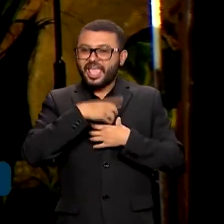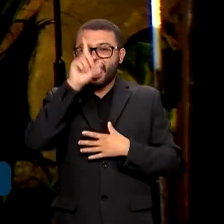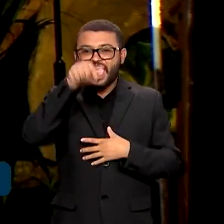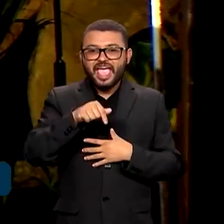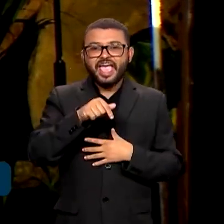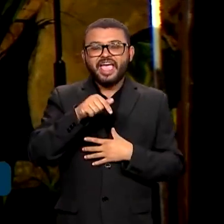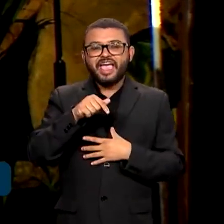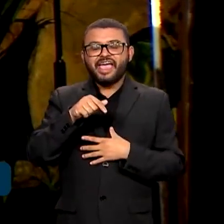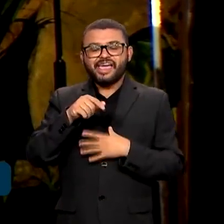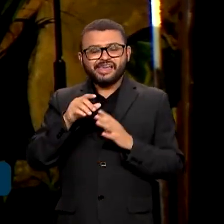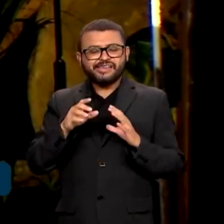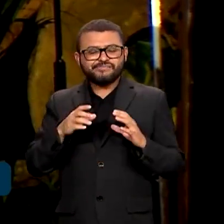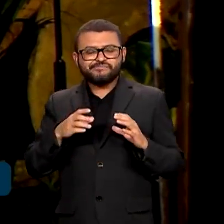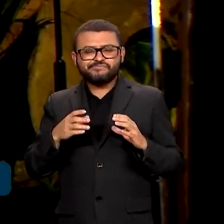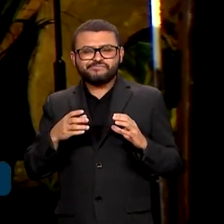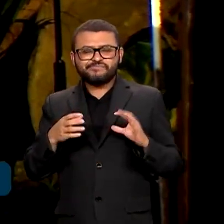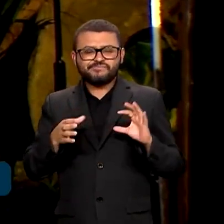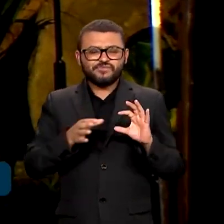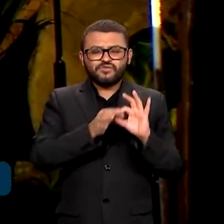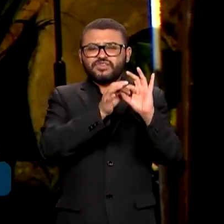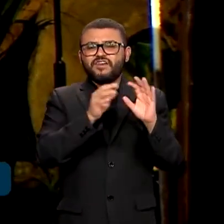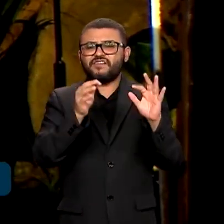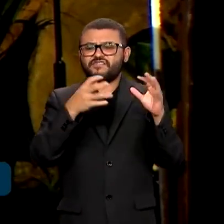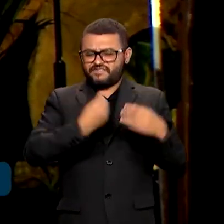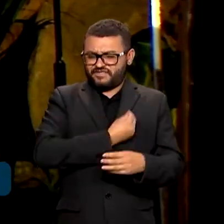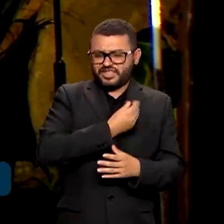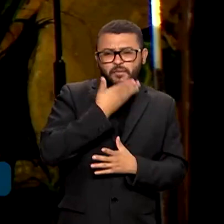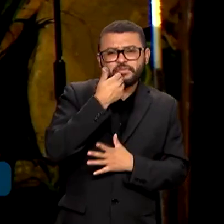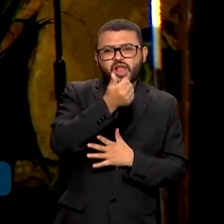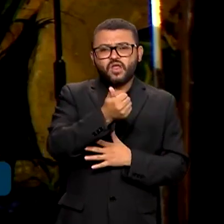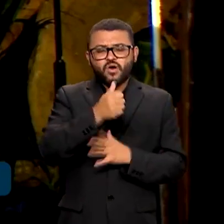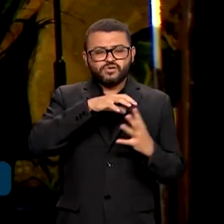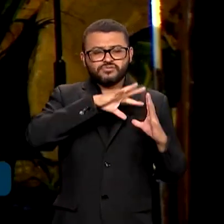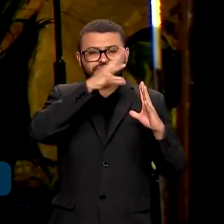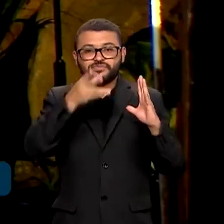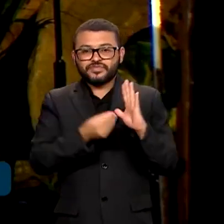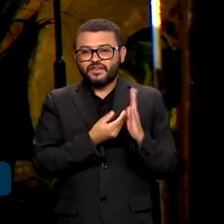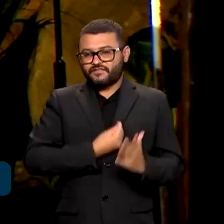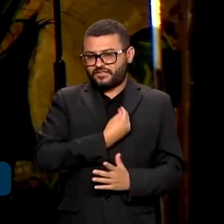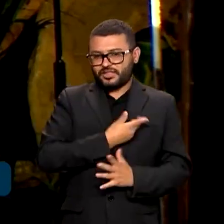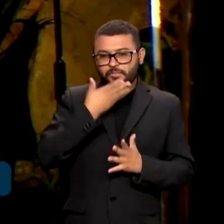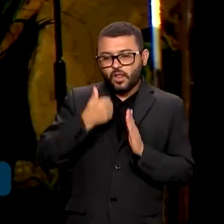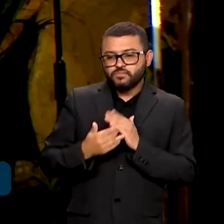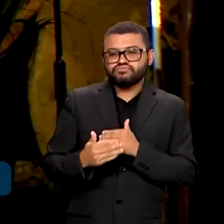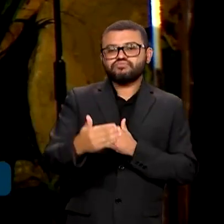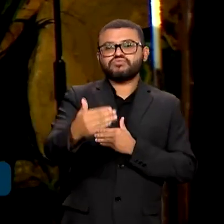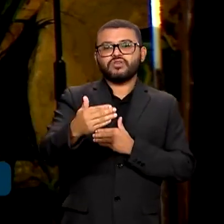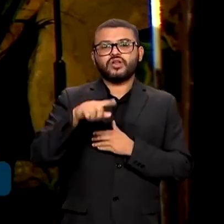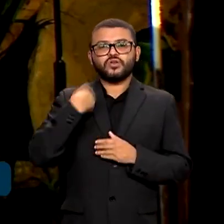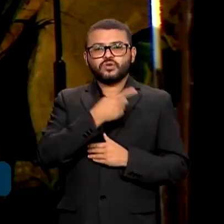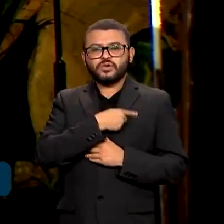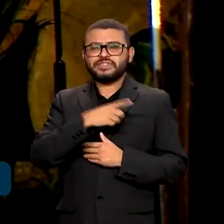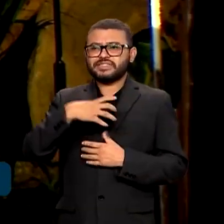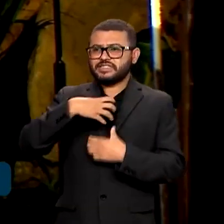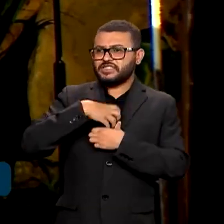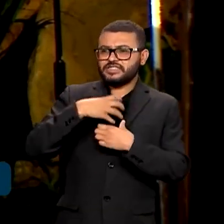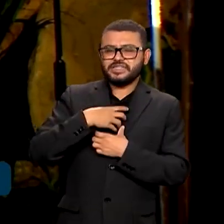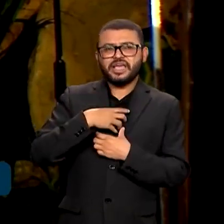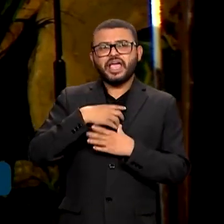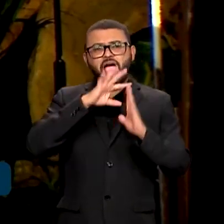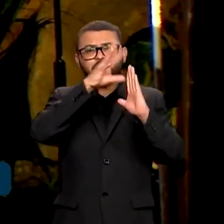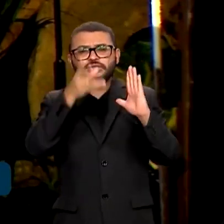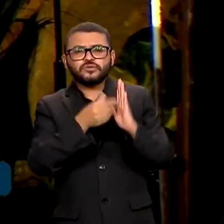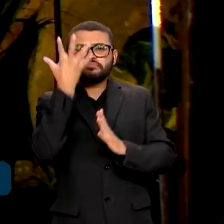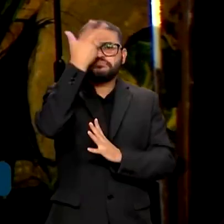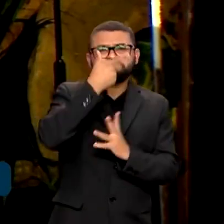coração, ela pulsa para todo o planeta vida. Aqui é uma explosão de beleza, de